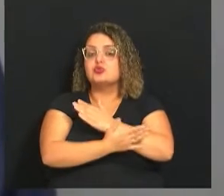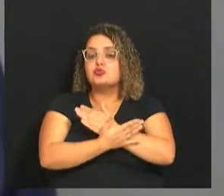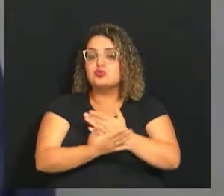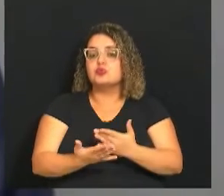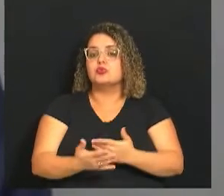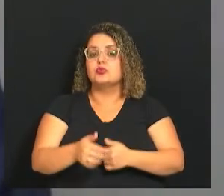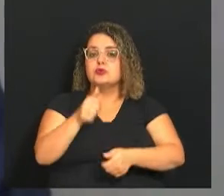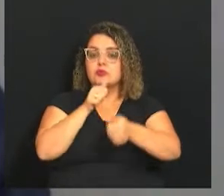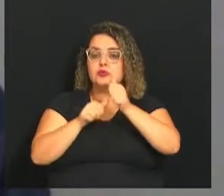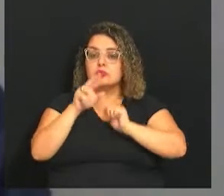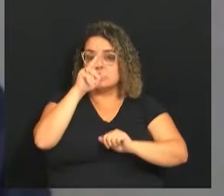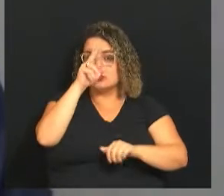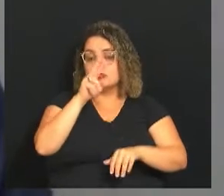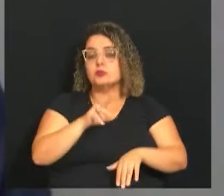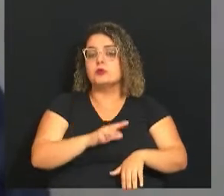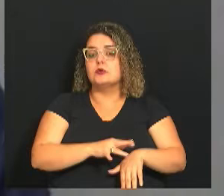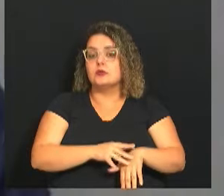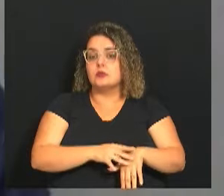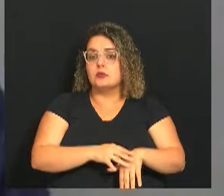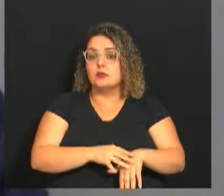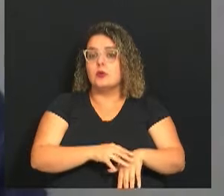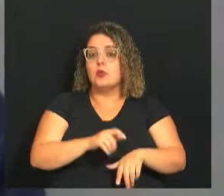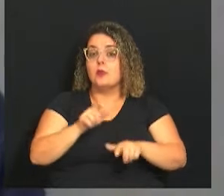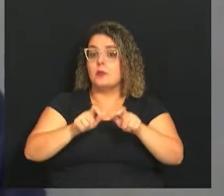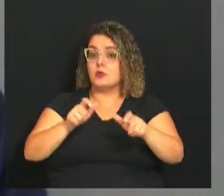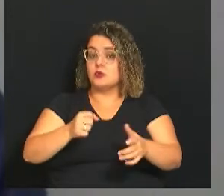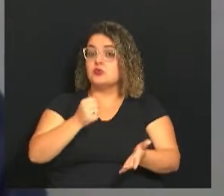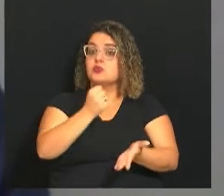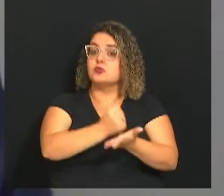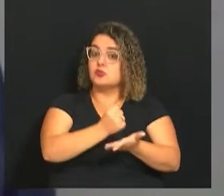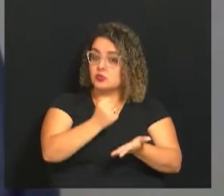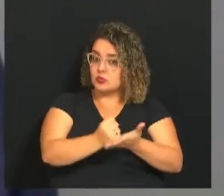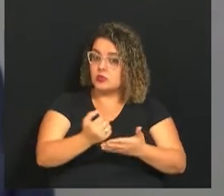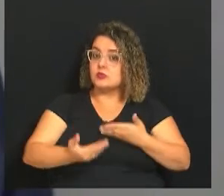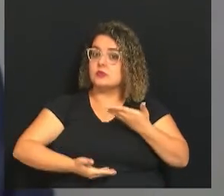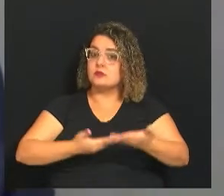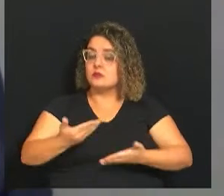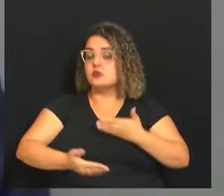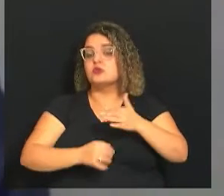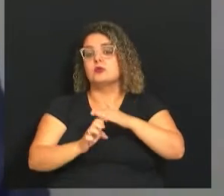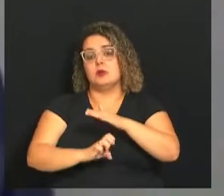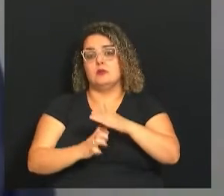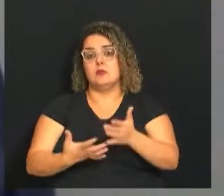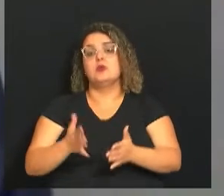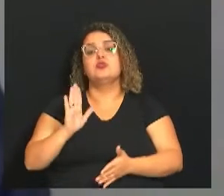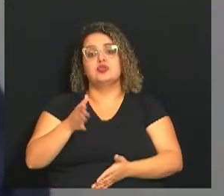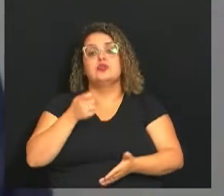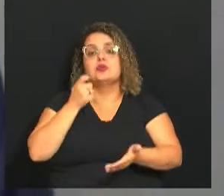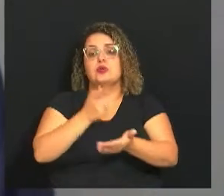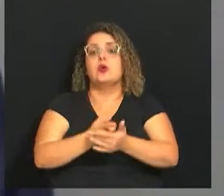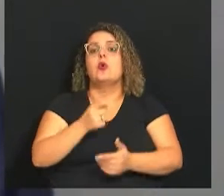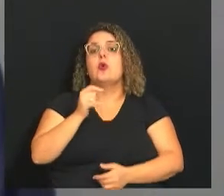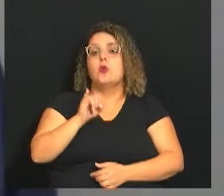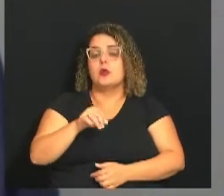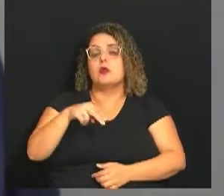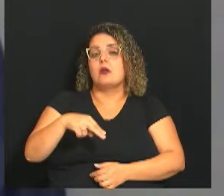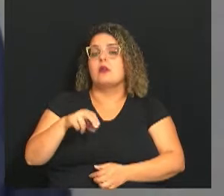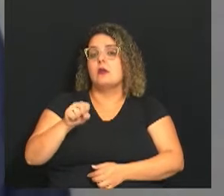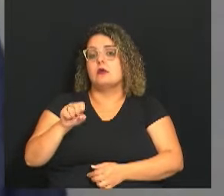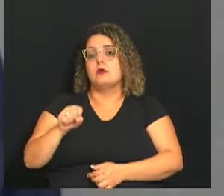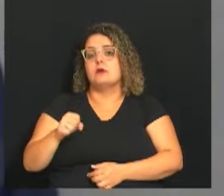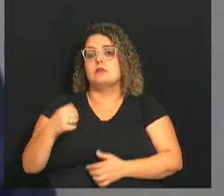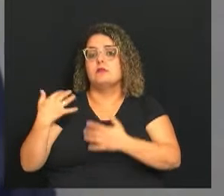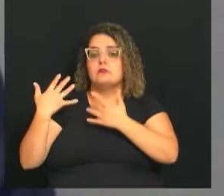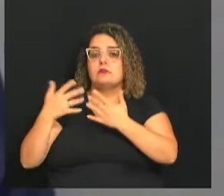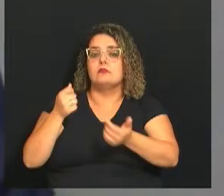que estão contratadas, estão prestando serviço em alguma empresa e já contribuem com o INSS há algum tempo. Então, se